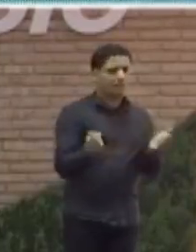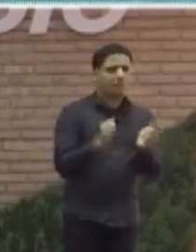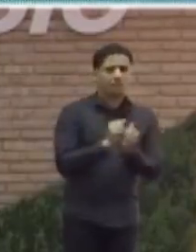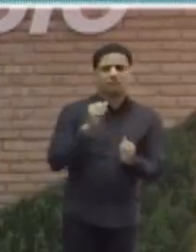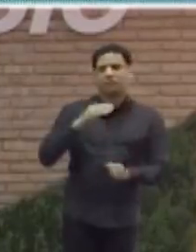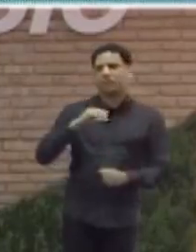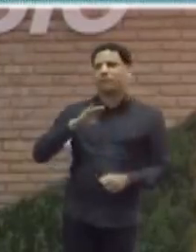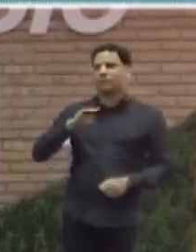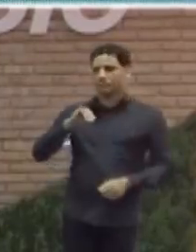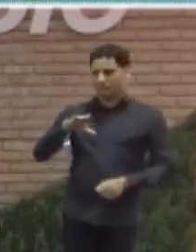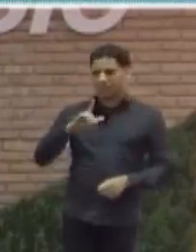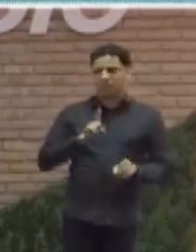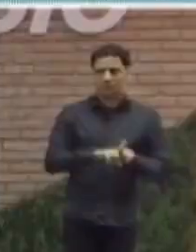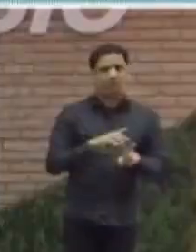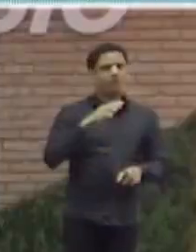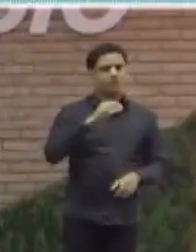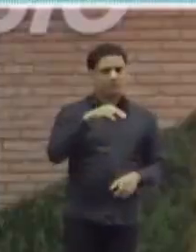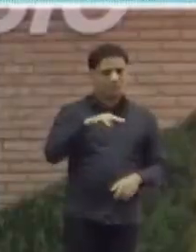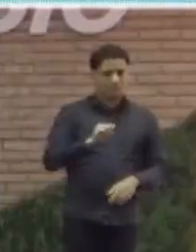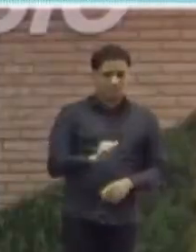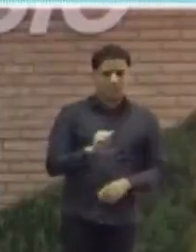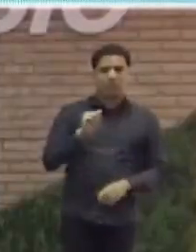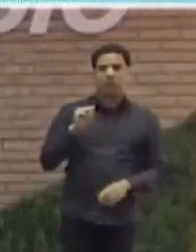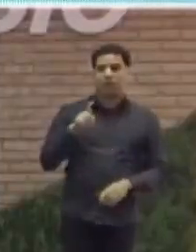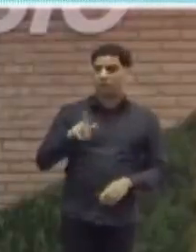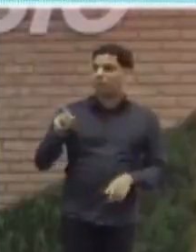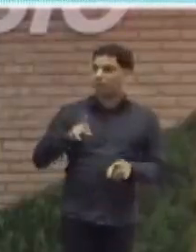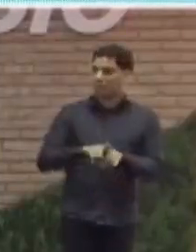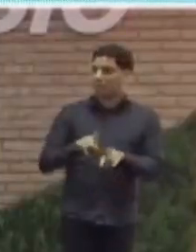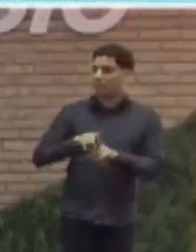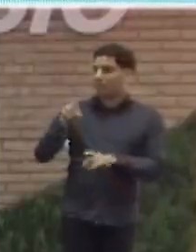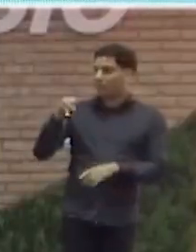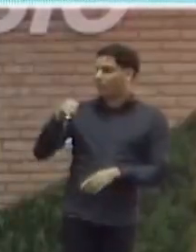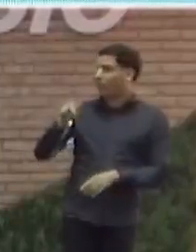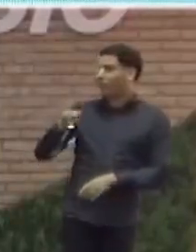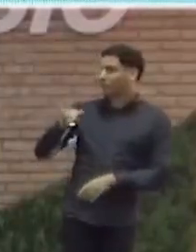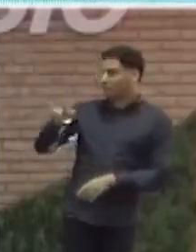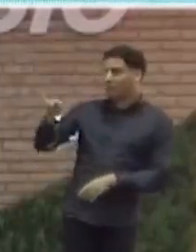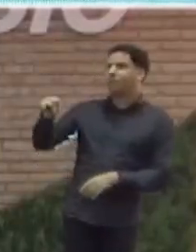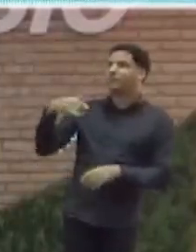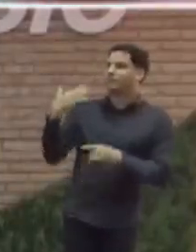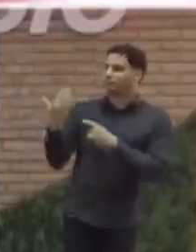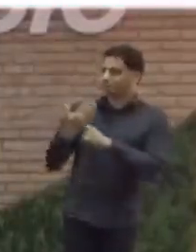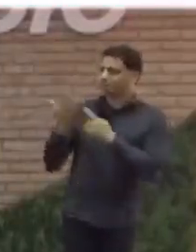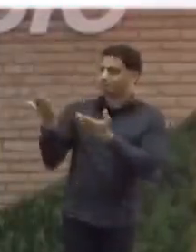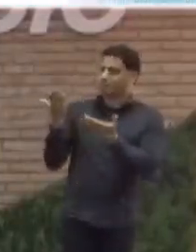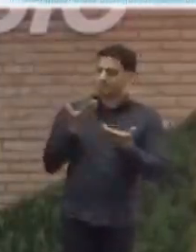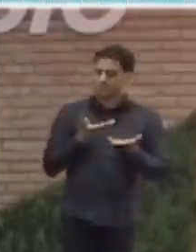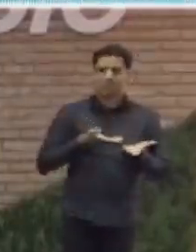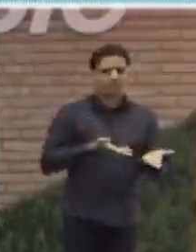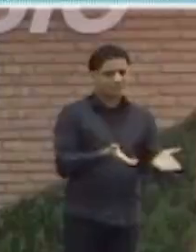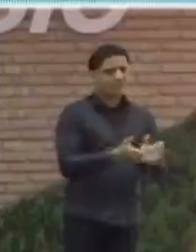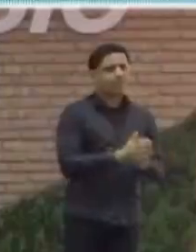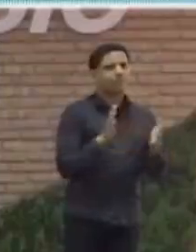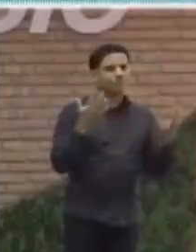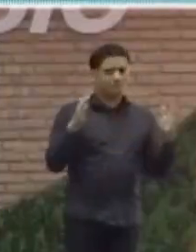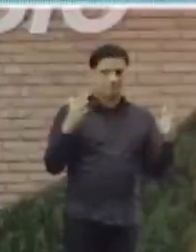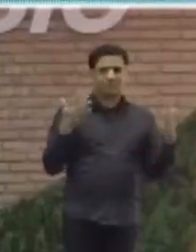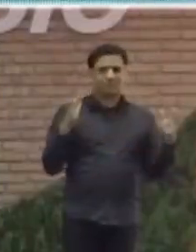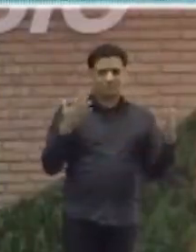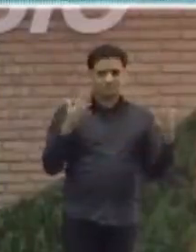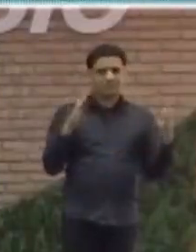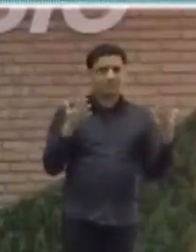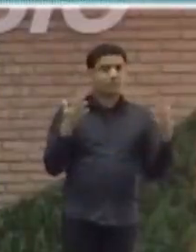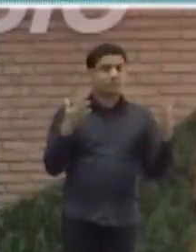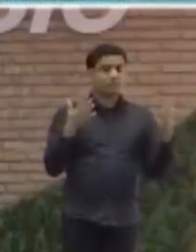com a CMA, e a gente agradece até a Mariana, que nos ajudou bastante a trazê-los. Enfim, não me estendo e